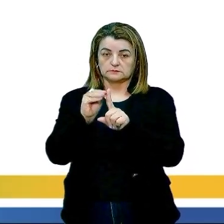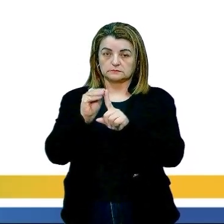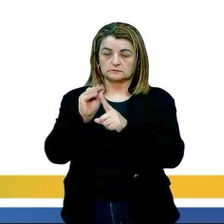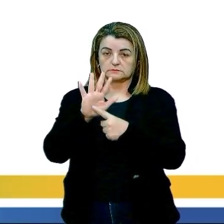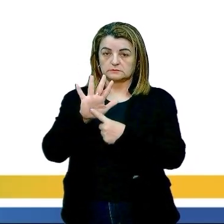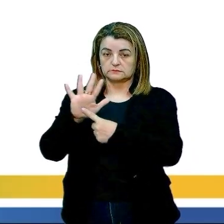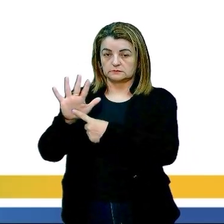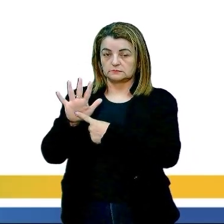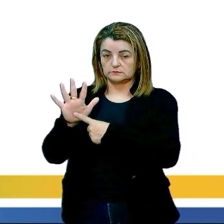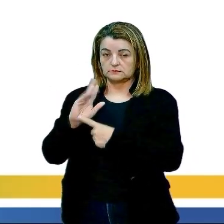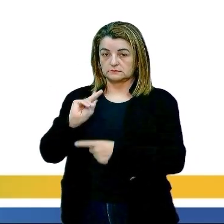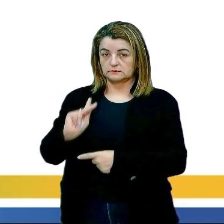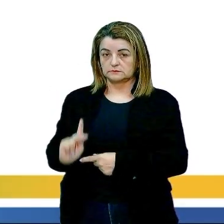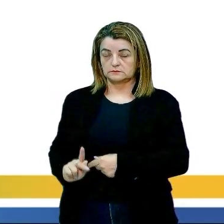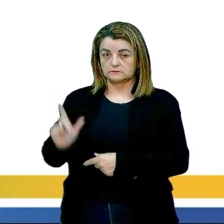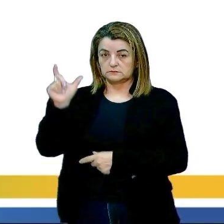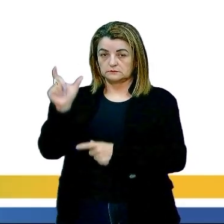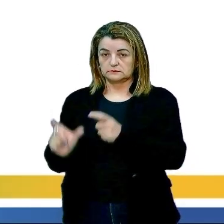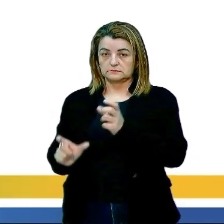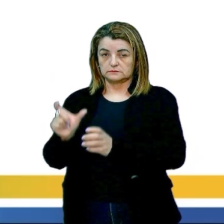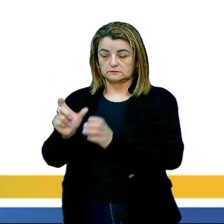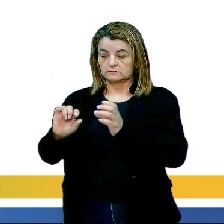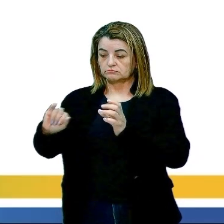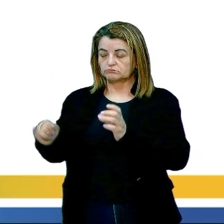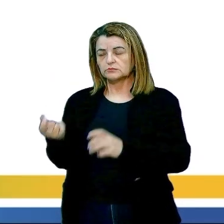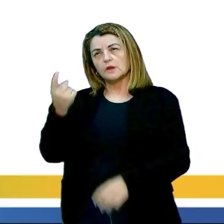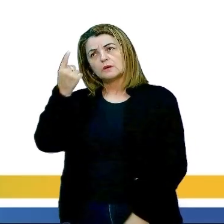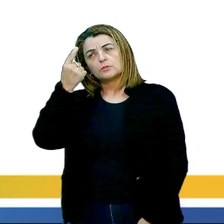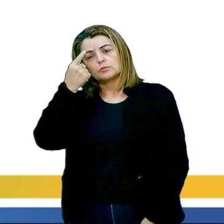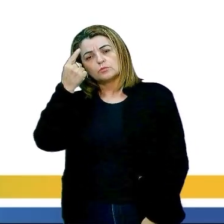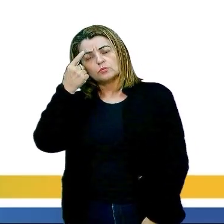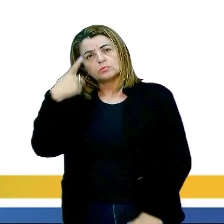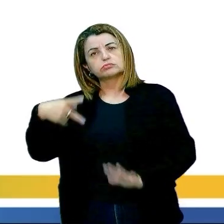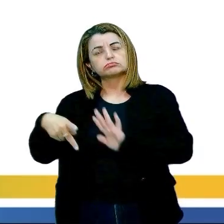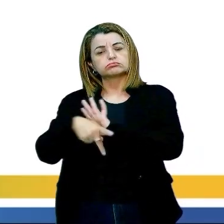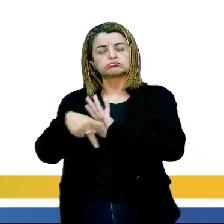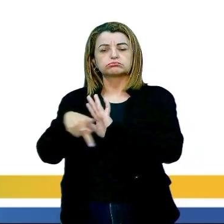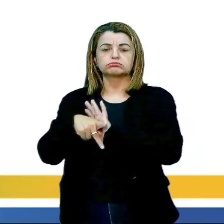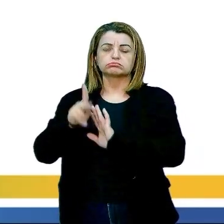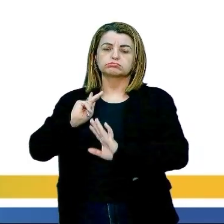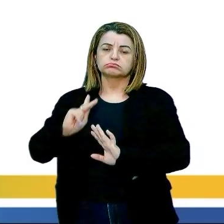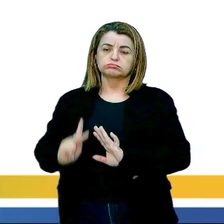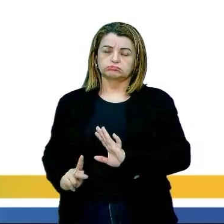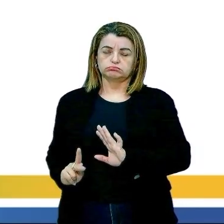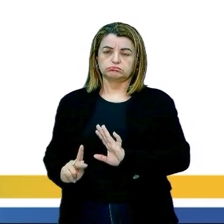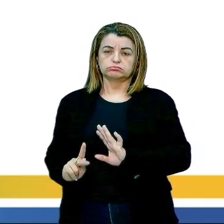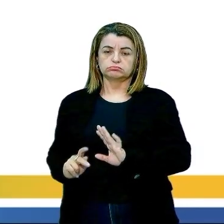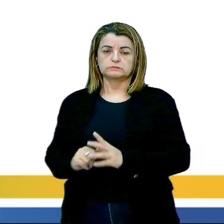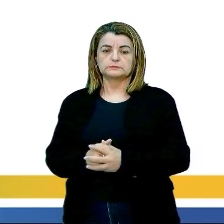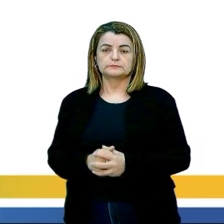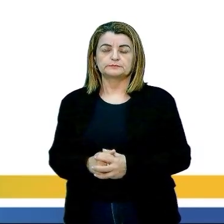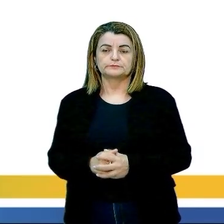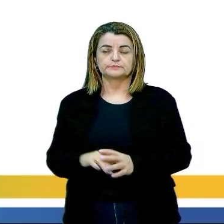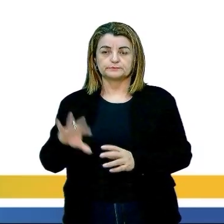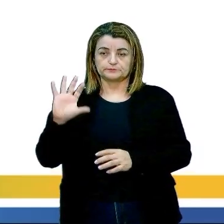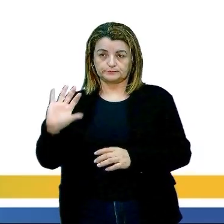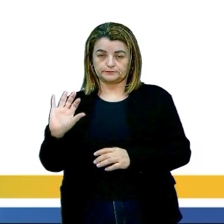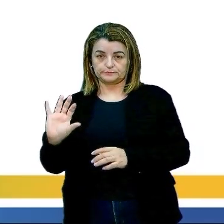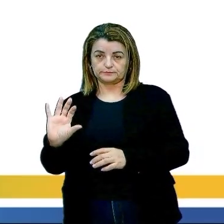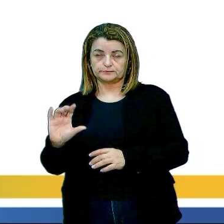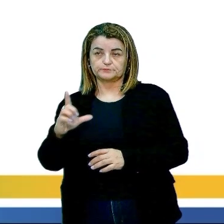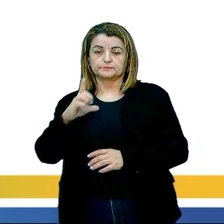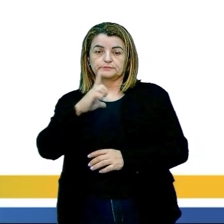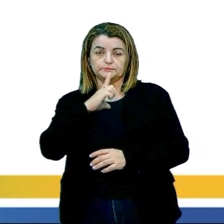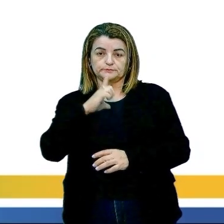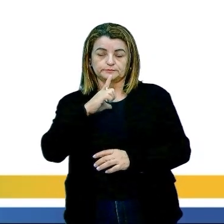humanos e, assim, oportunizam a reflexão sobre nossos próprios comportamentos e atitudes. Nesse cartoon,